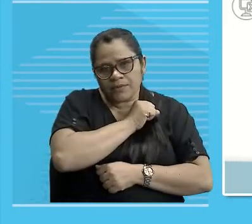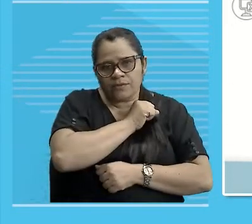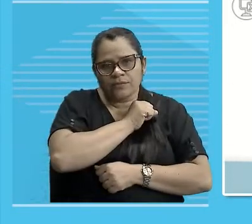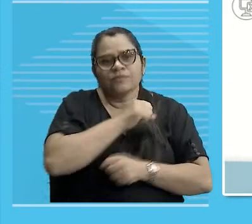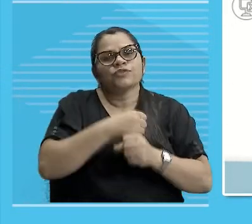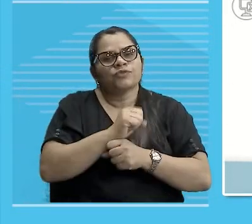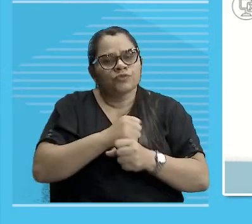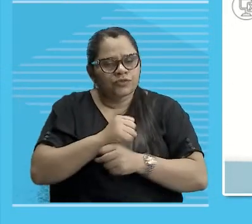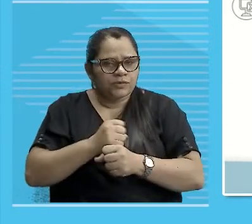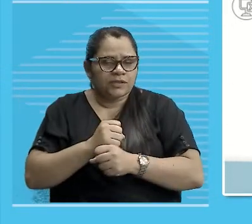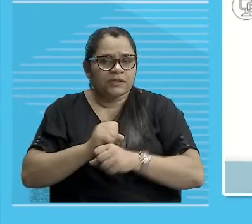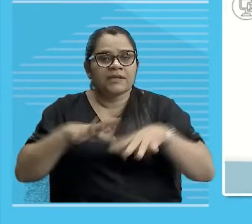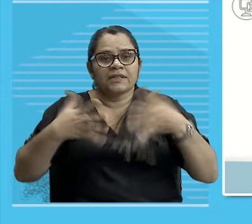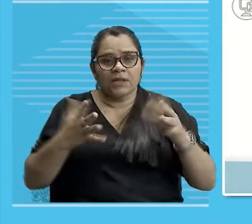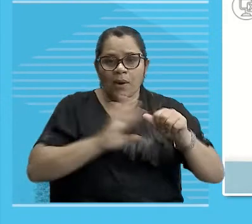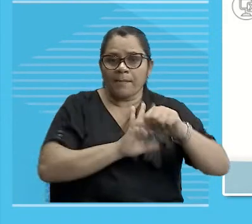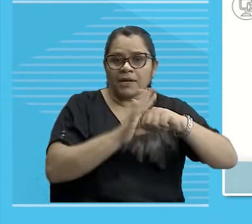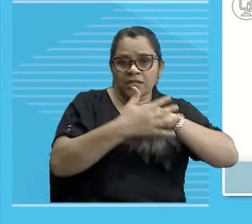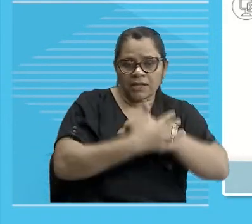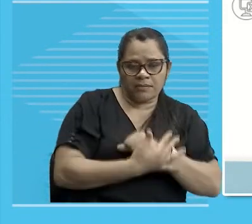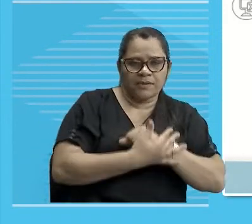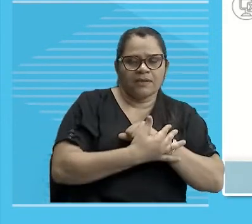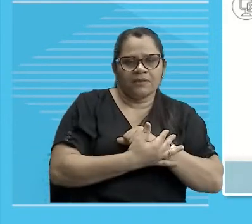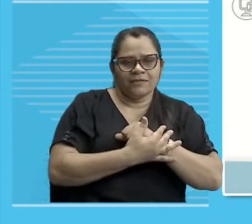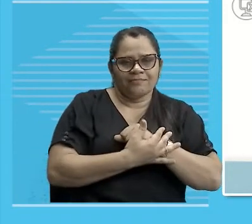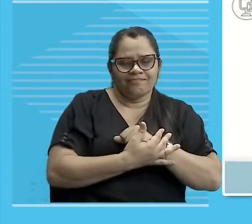anos e a pandemia só agravou esse quadro.